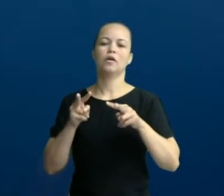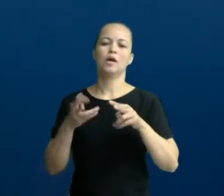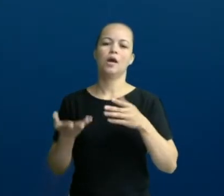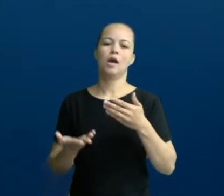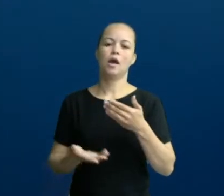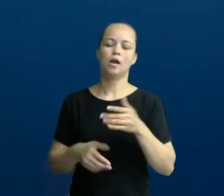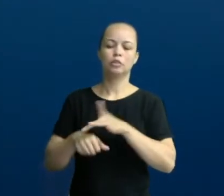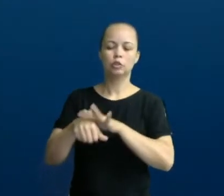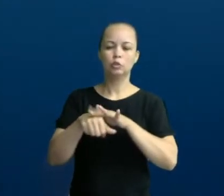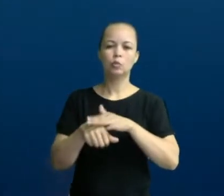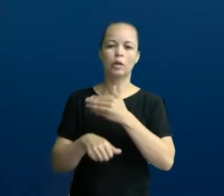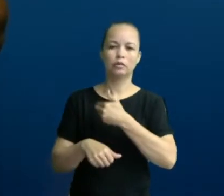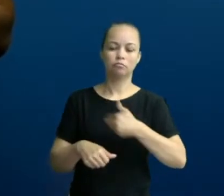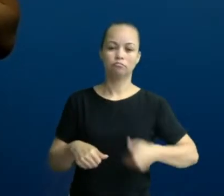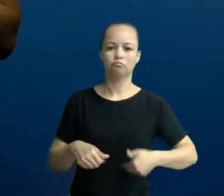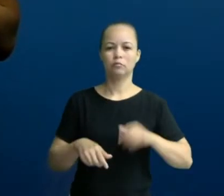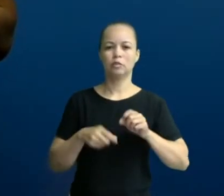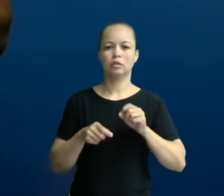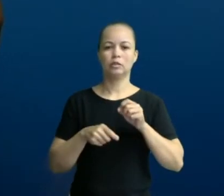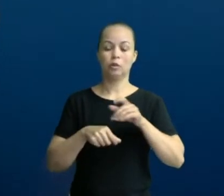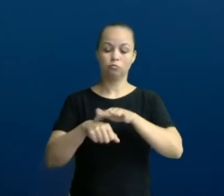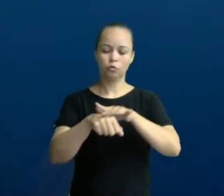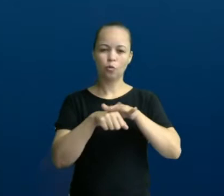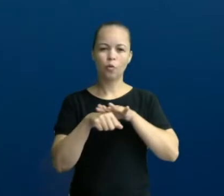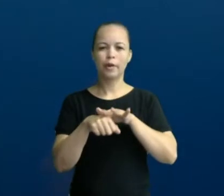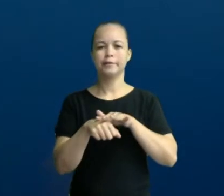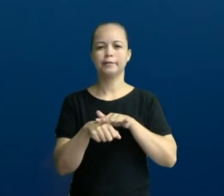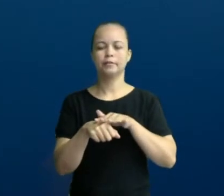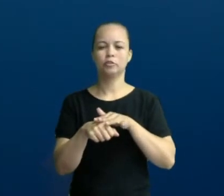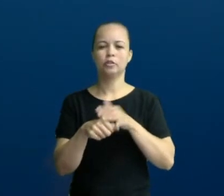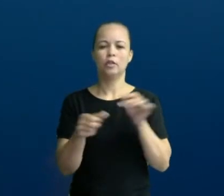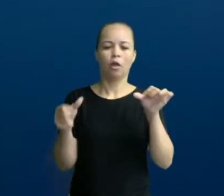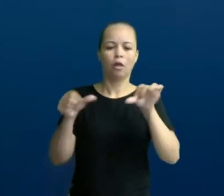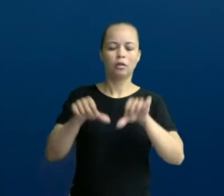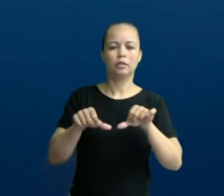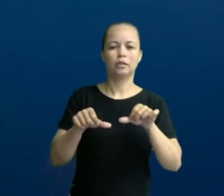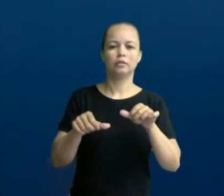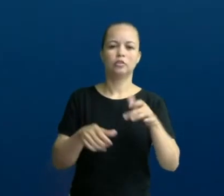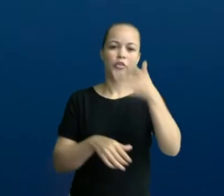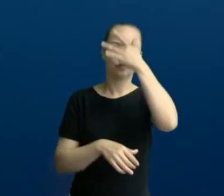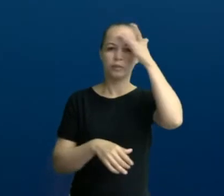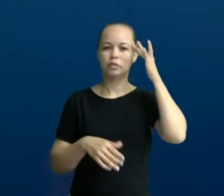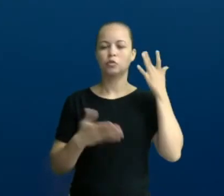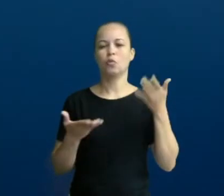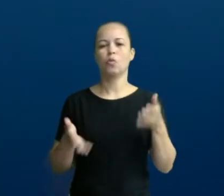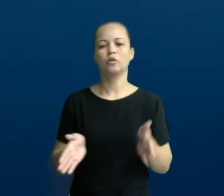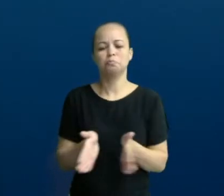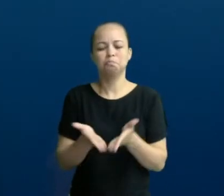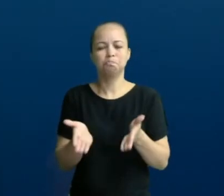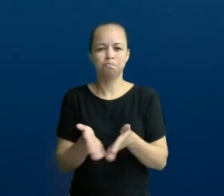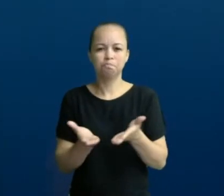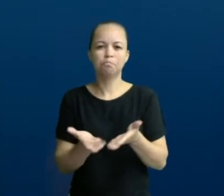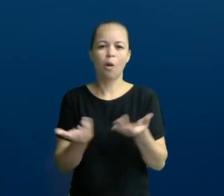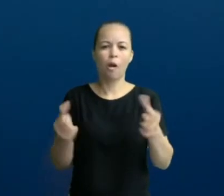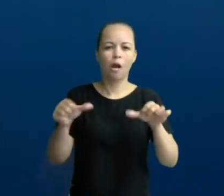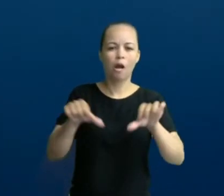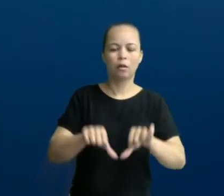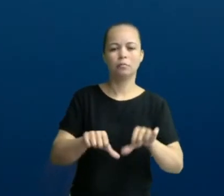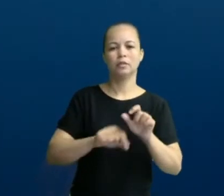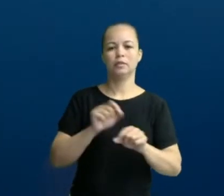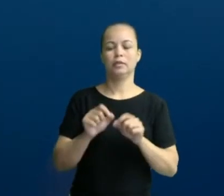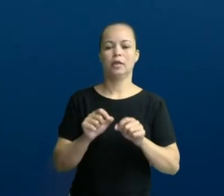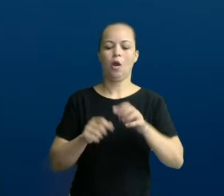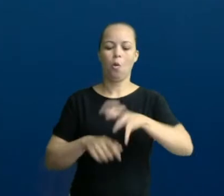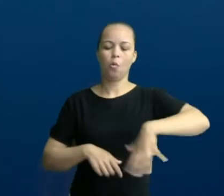doenças negligenciadas, porque são doenças que geralmente atingem pessoas de baixa renda. Doença que geralmente está associado a ambientes